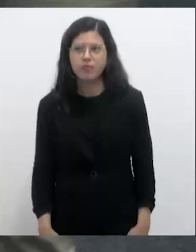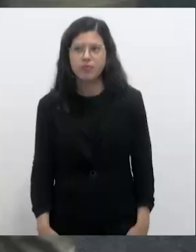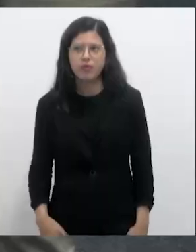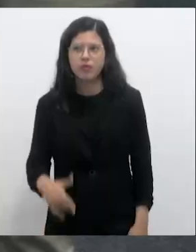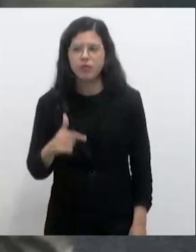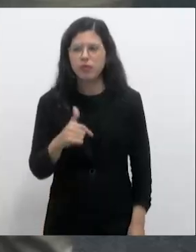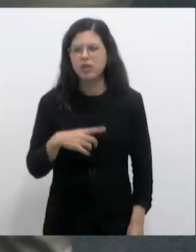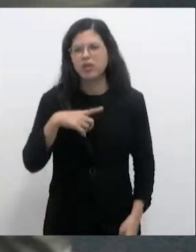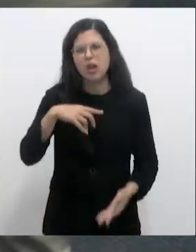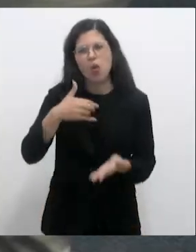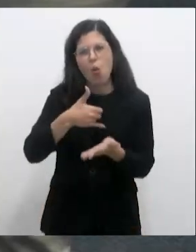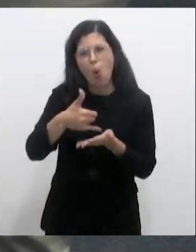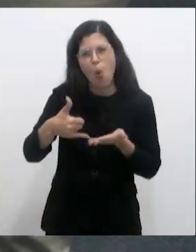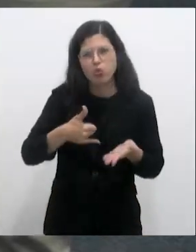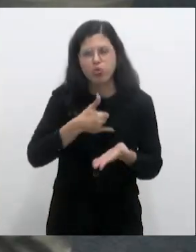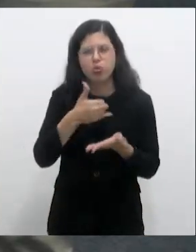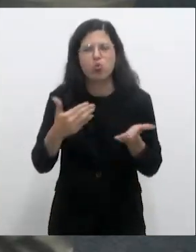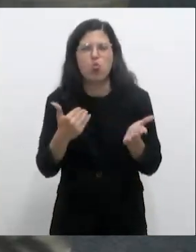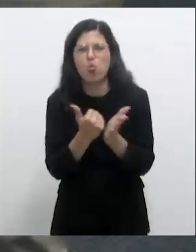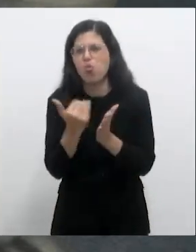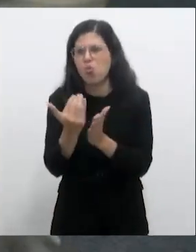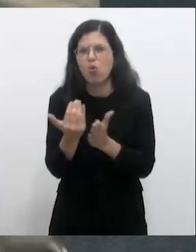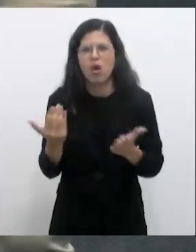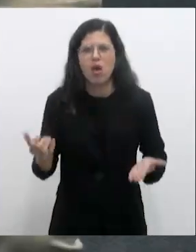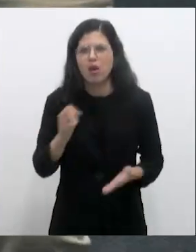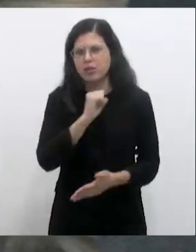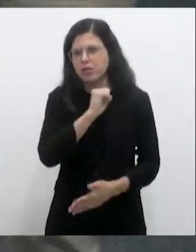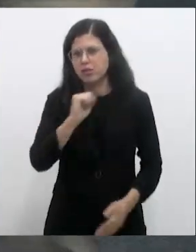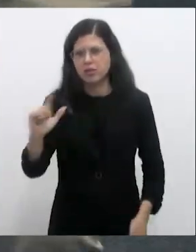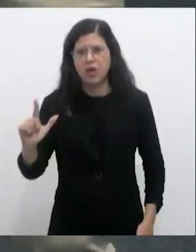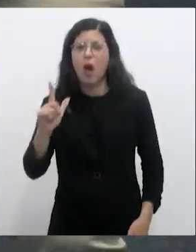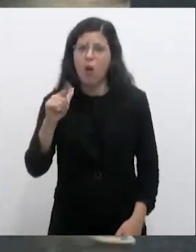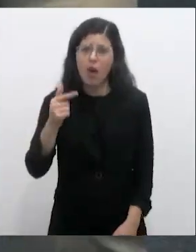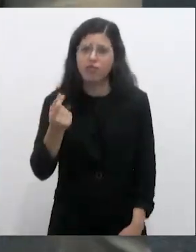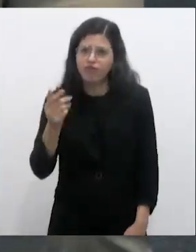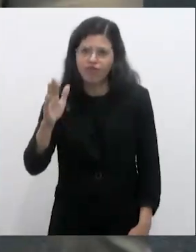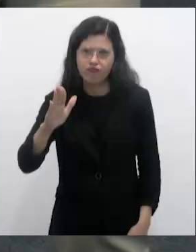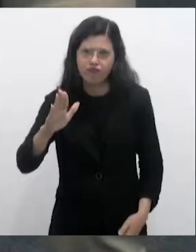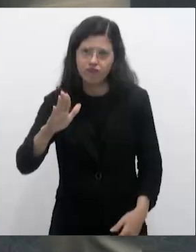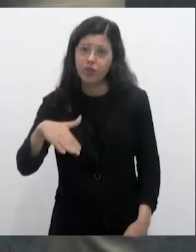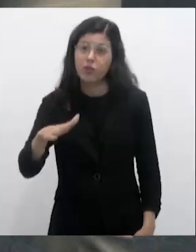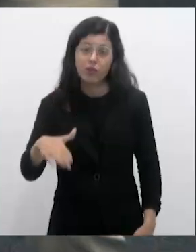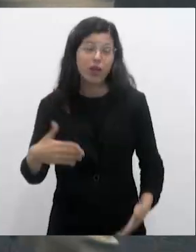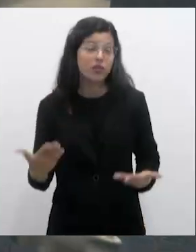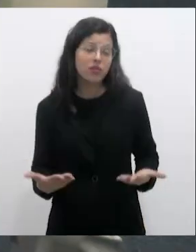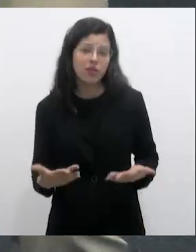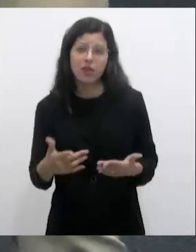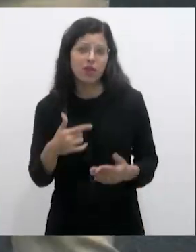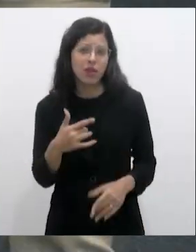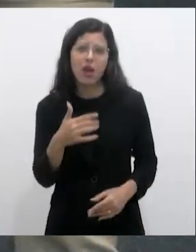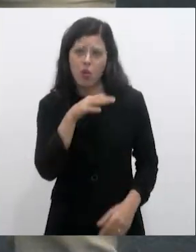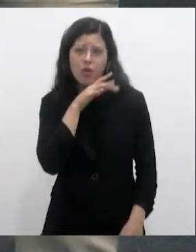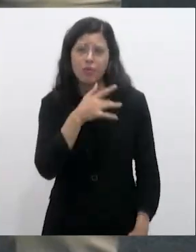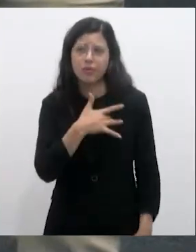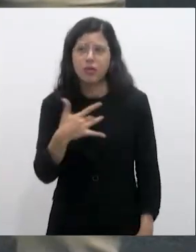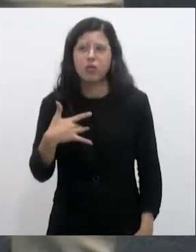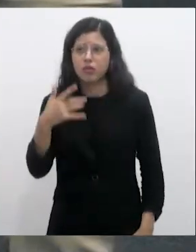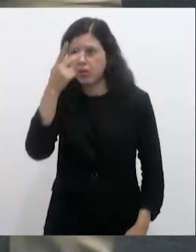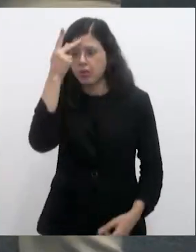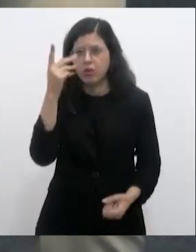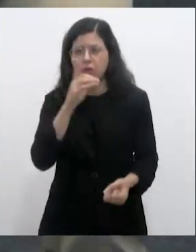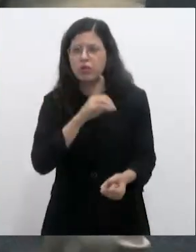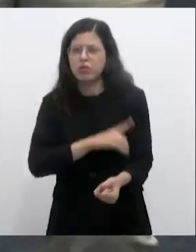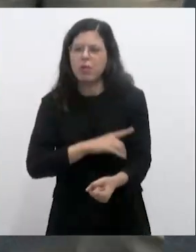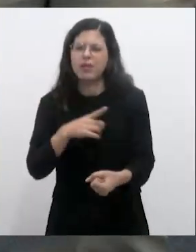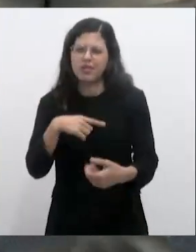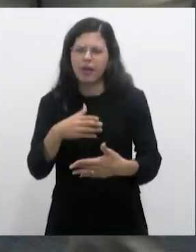calorias, gorduras, sódio, são as mais baratas e são as menos saudáveis. E a pessoa com diabetes, ela tem várias